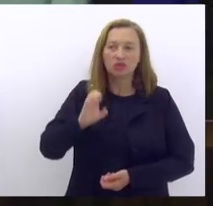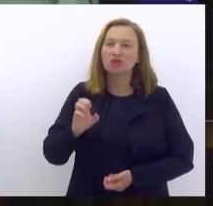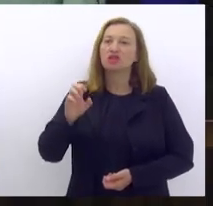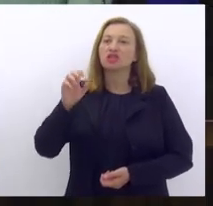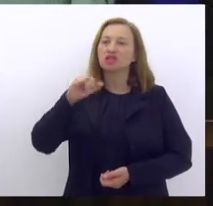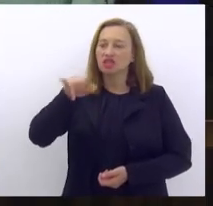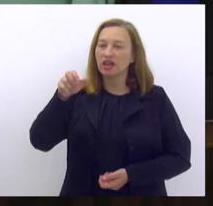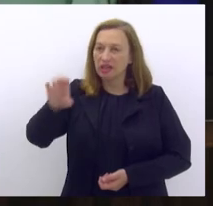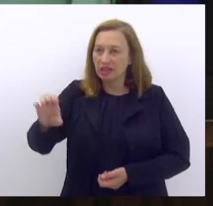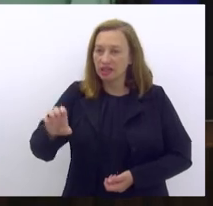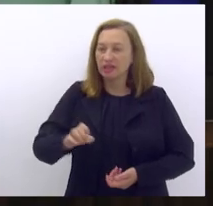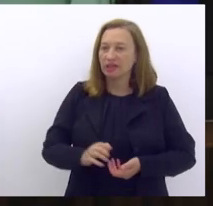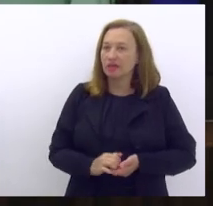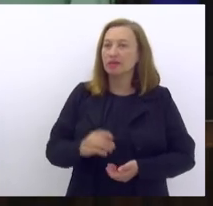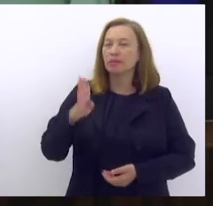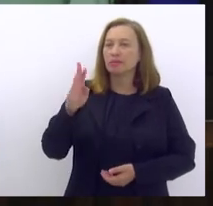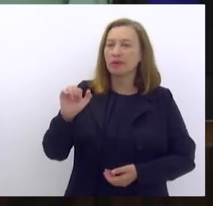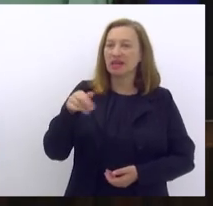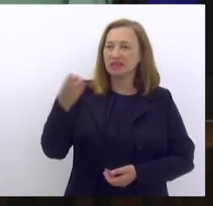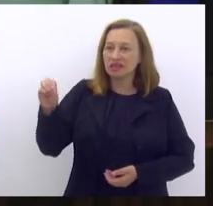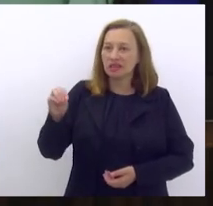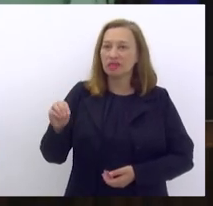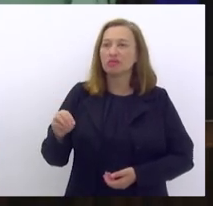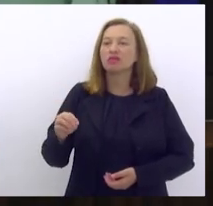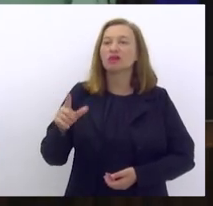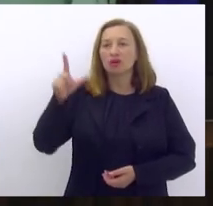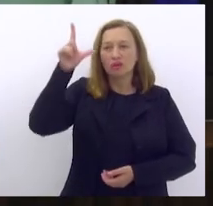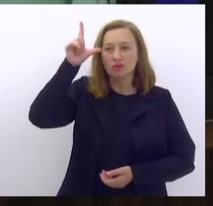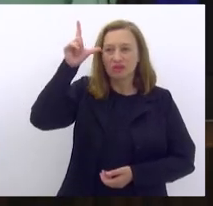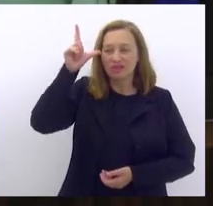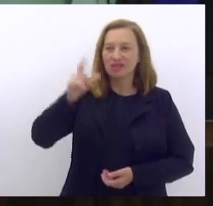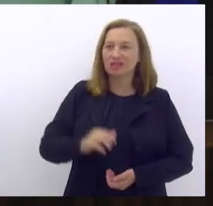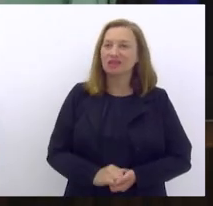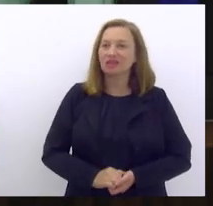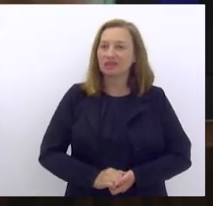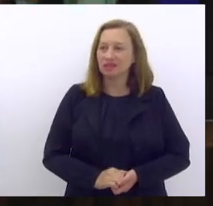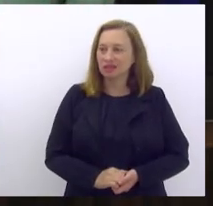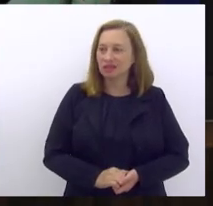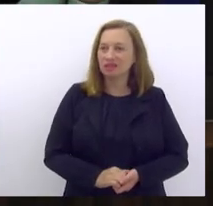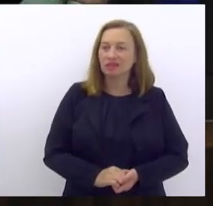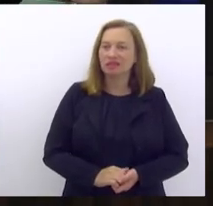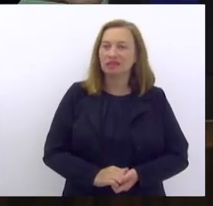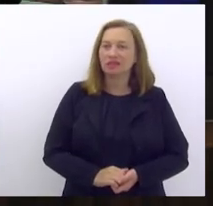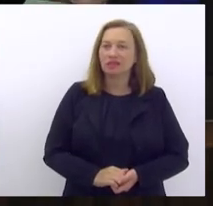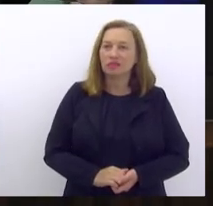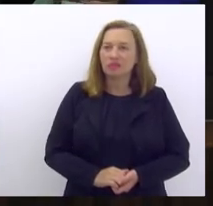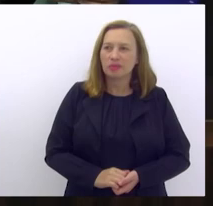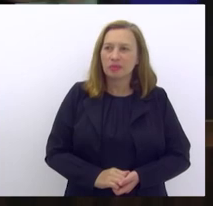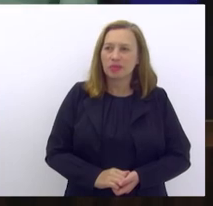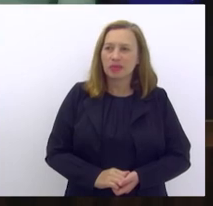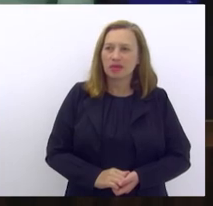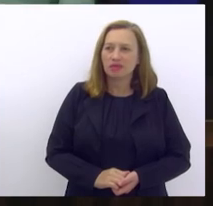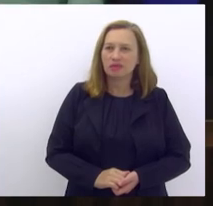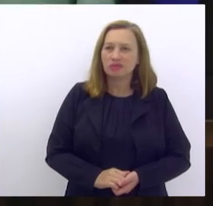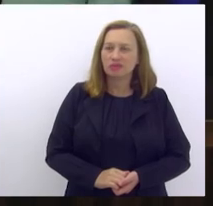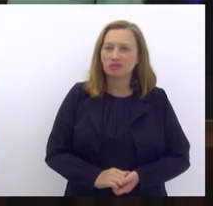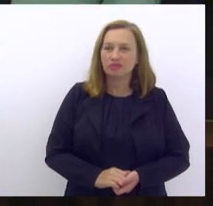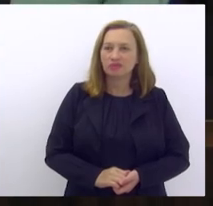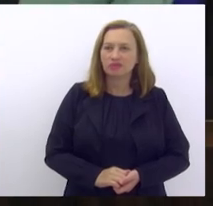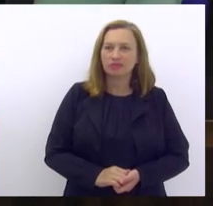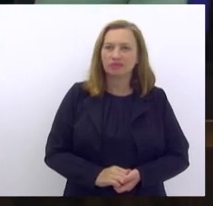Jairi, Brazão. Lucinha. Lucinha, ela pediu aqui. Vai, Júnior. Ah, eu não